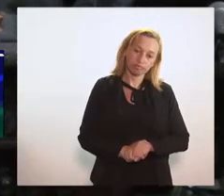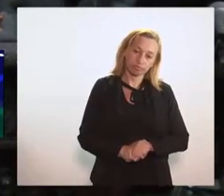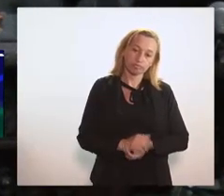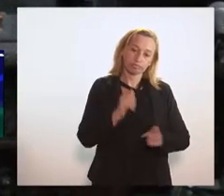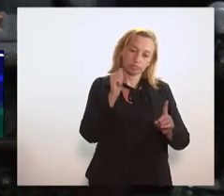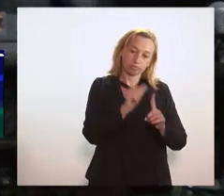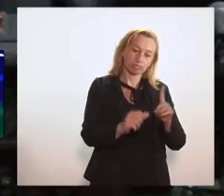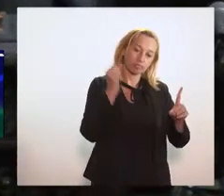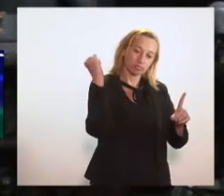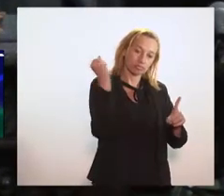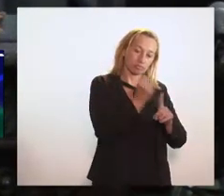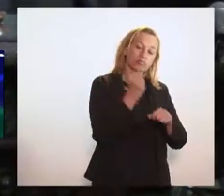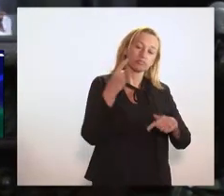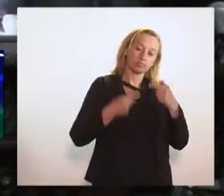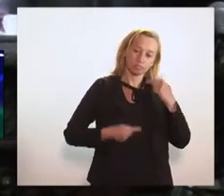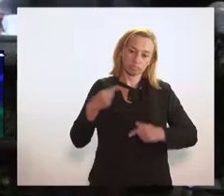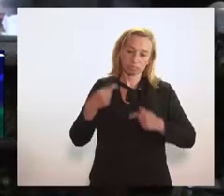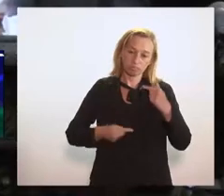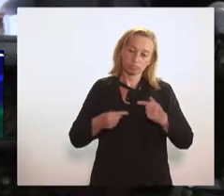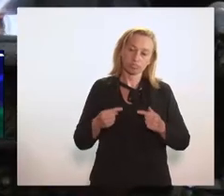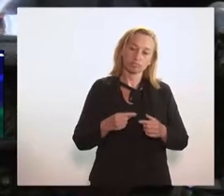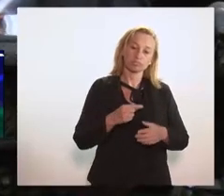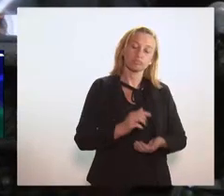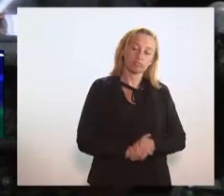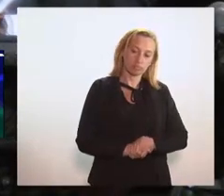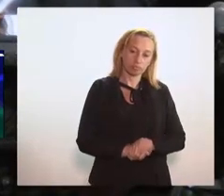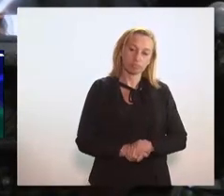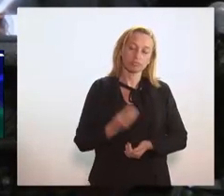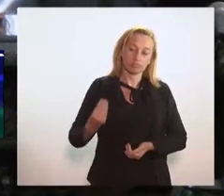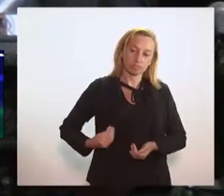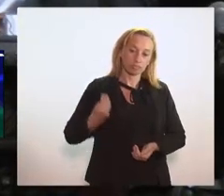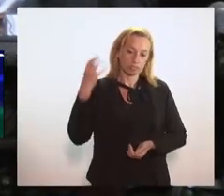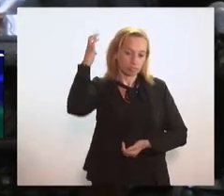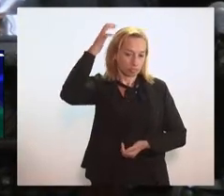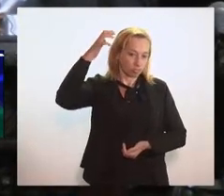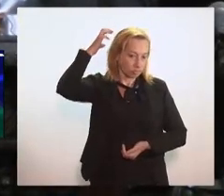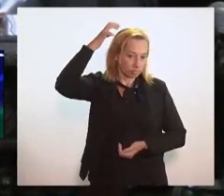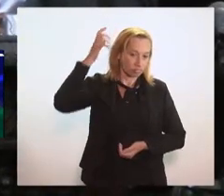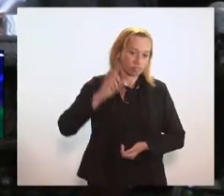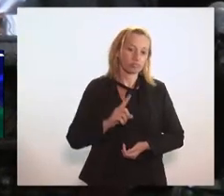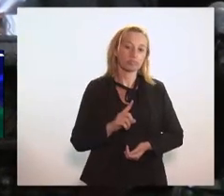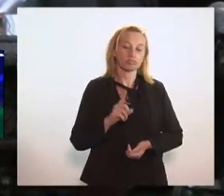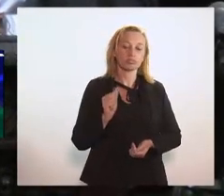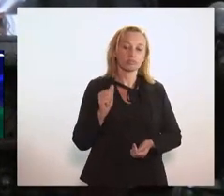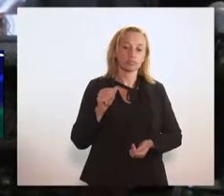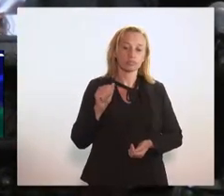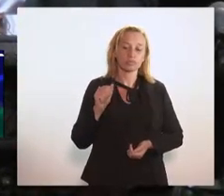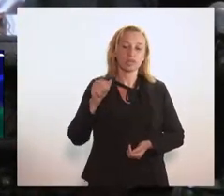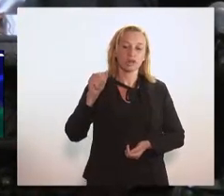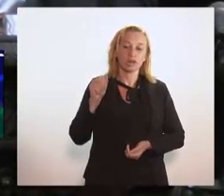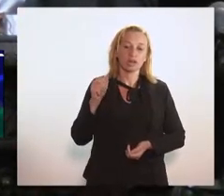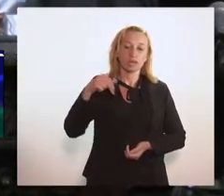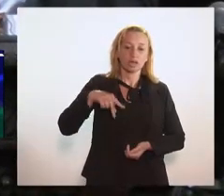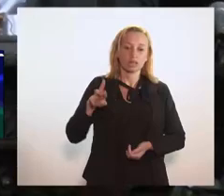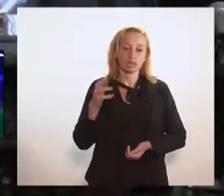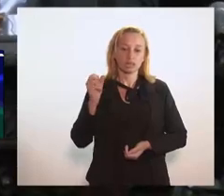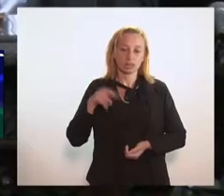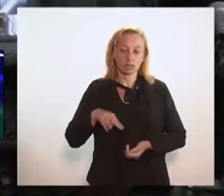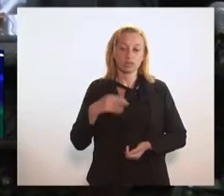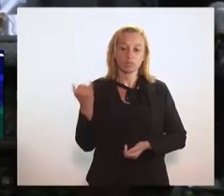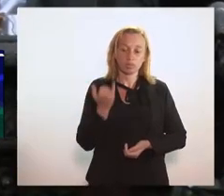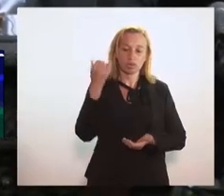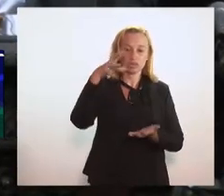feminicídio político, a retirar a sua vida, a vida de Marielle e de Anderson. Importante fazer esse registro